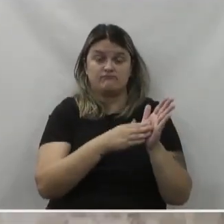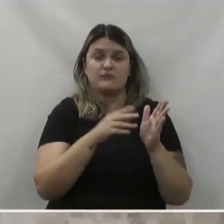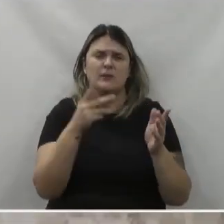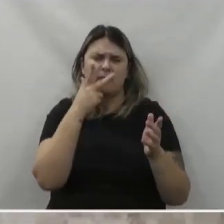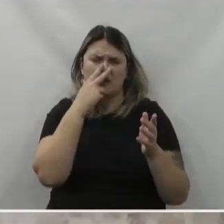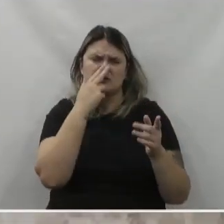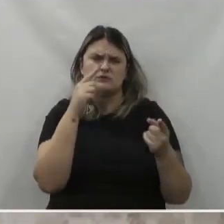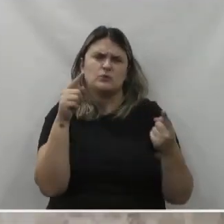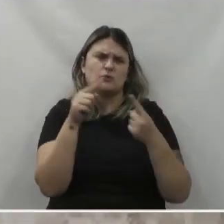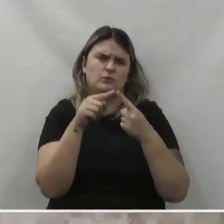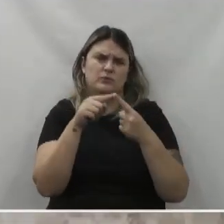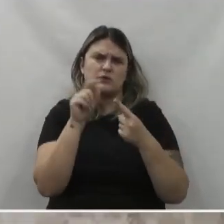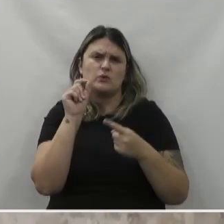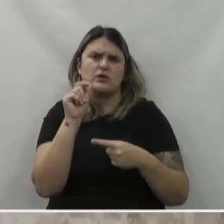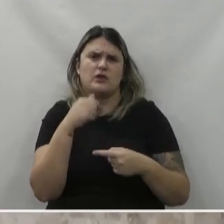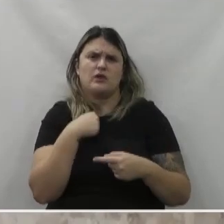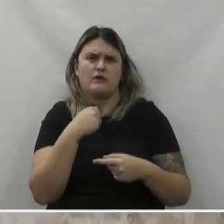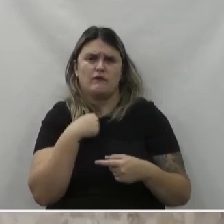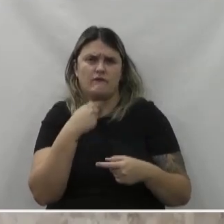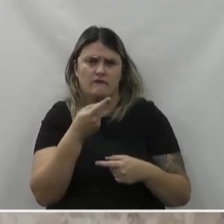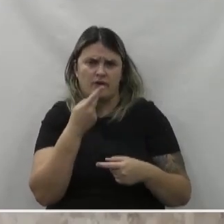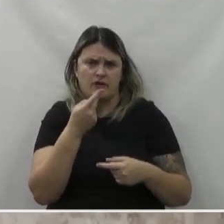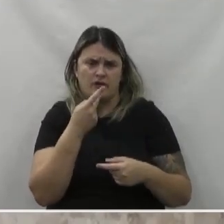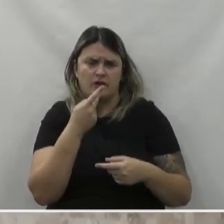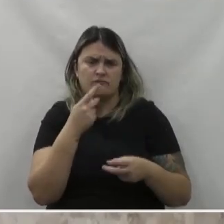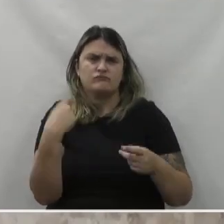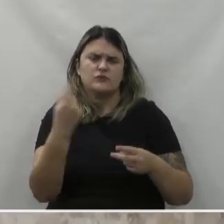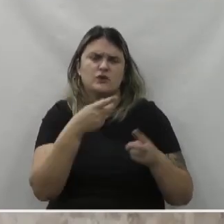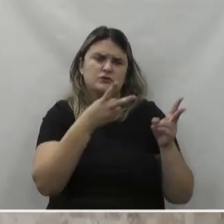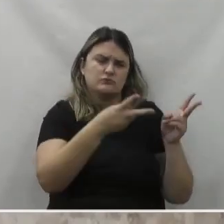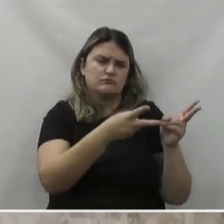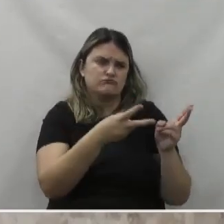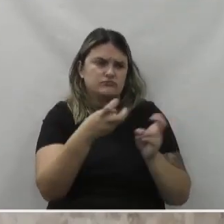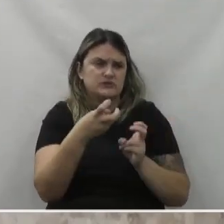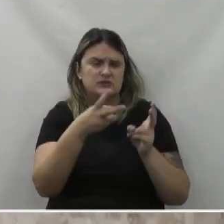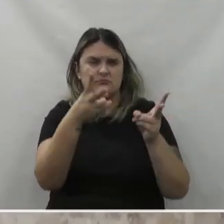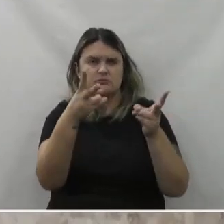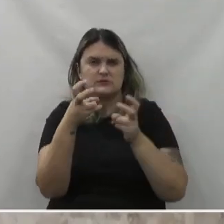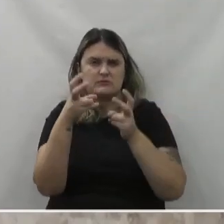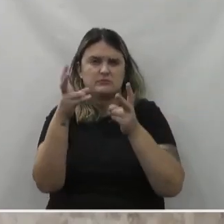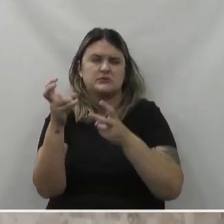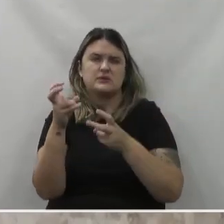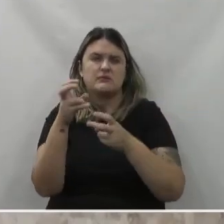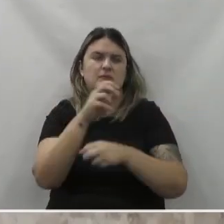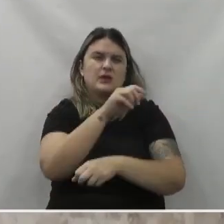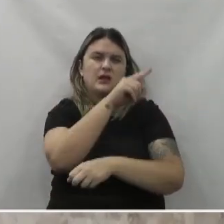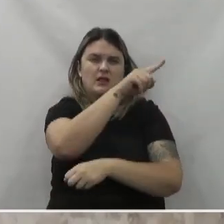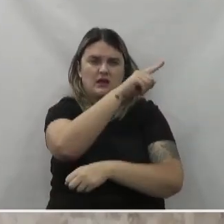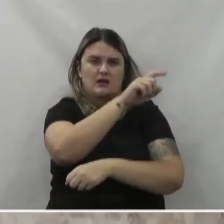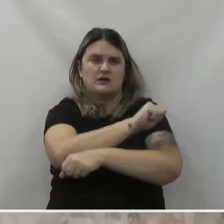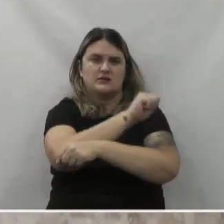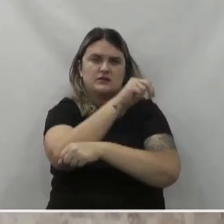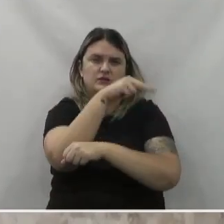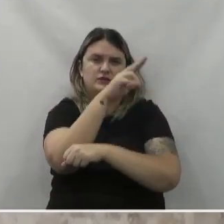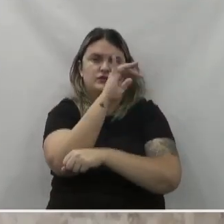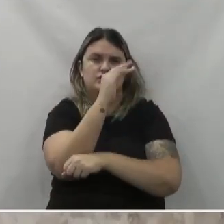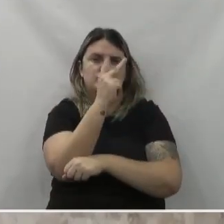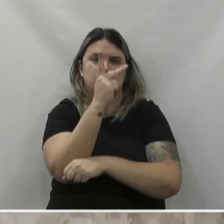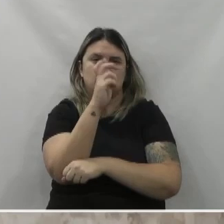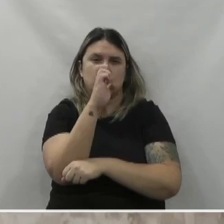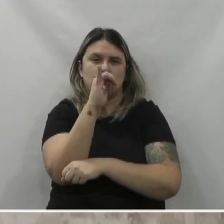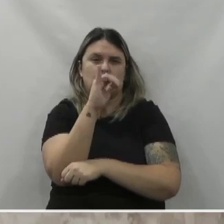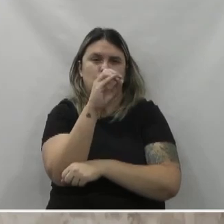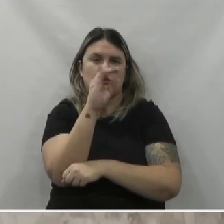encontro. A gente tem observado nos eventos que acontecem ali no Antioco Pereira, mais precisamente nos Jogos do Iguaçu,